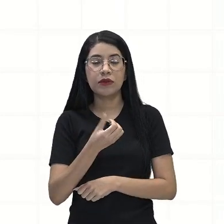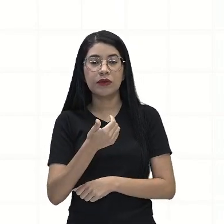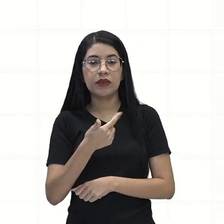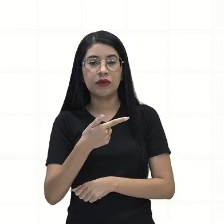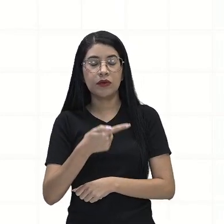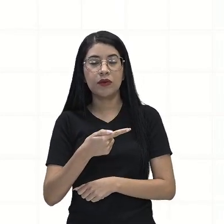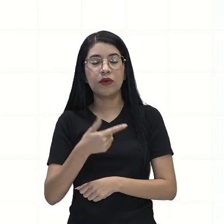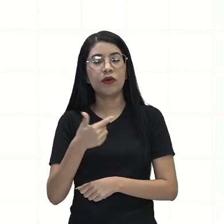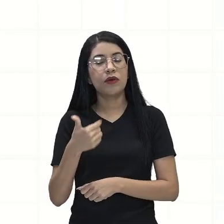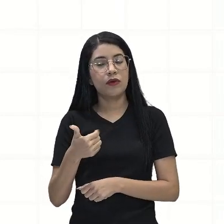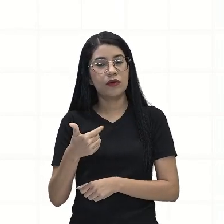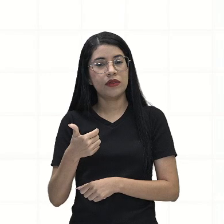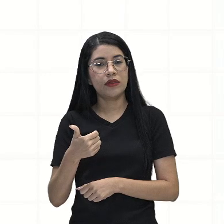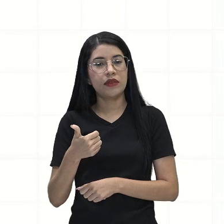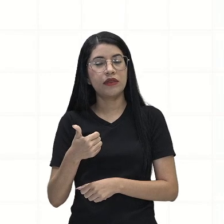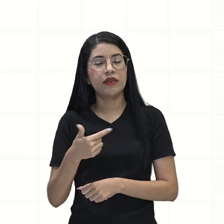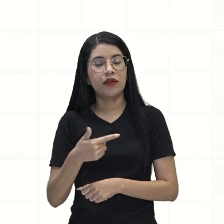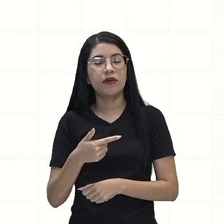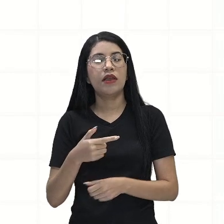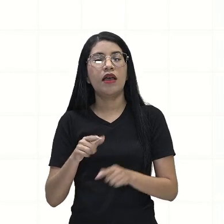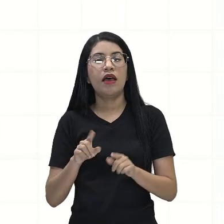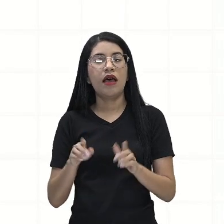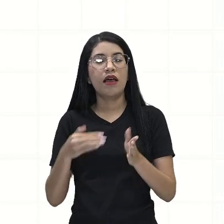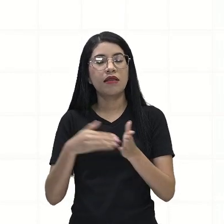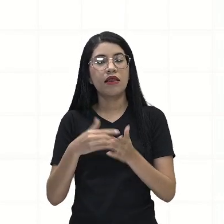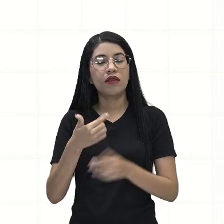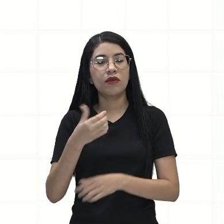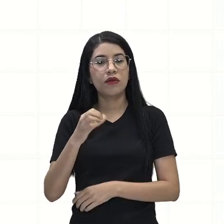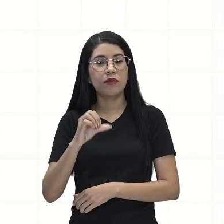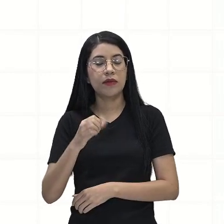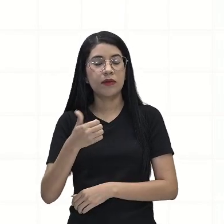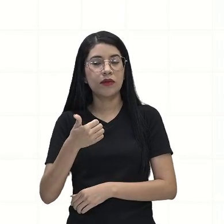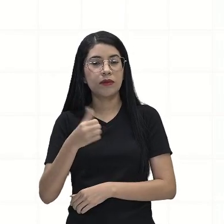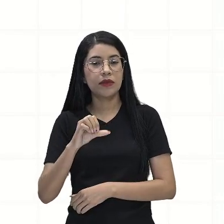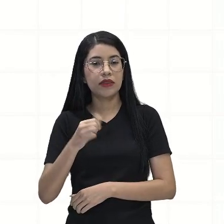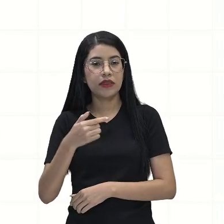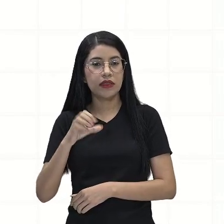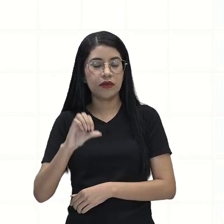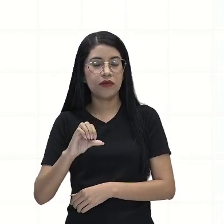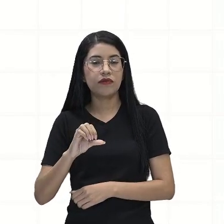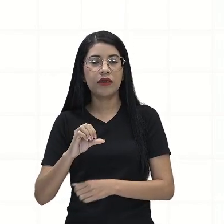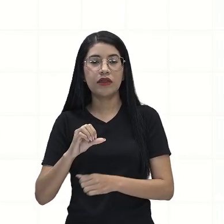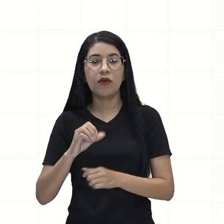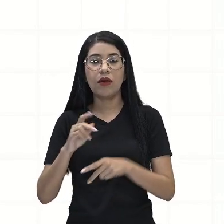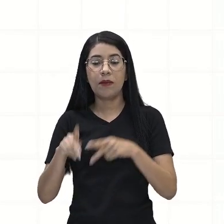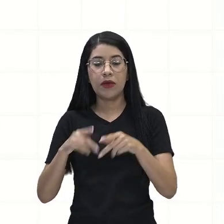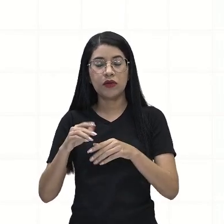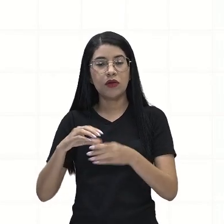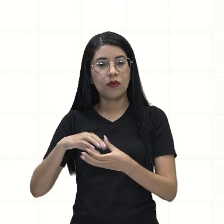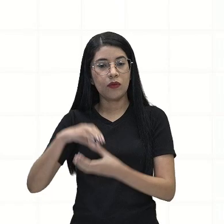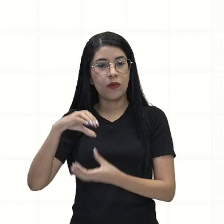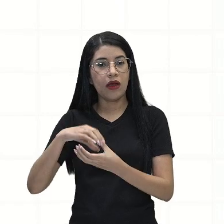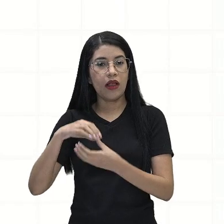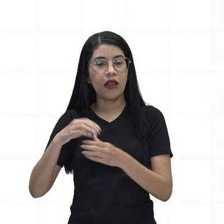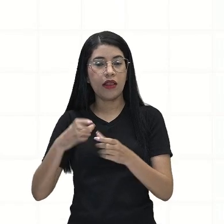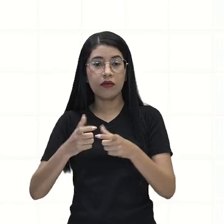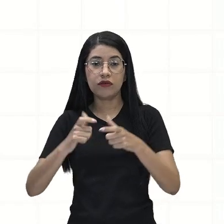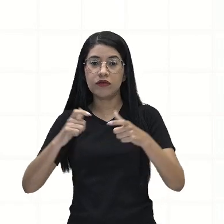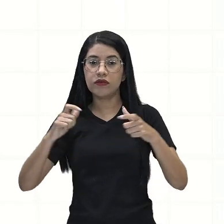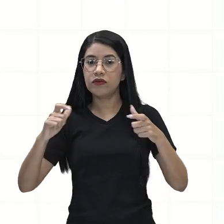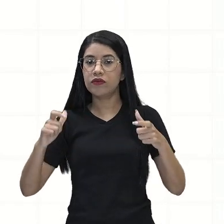de 2019, essa população, ela aumentou, tá bom? Então, aqui a gente tem, olha, vou colocar bem